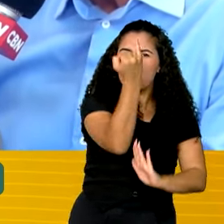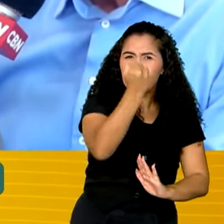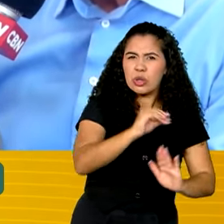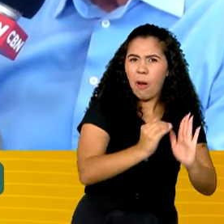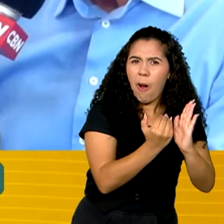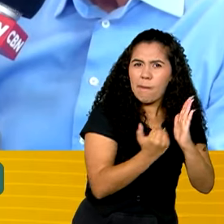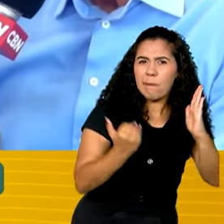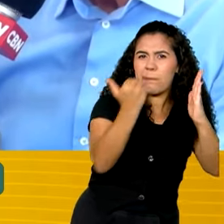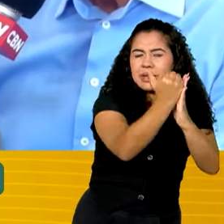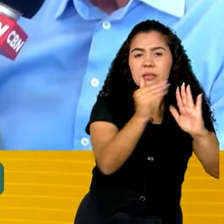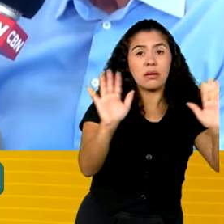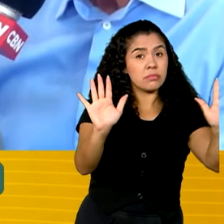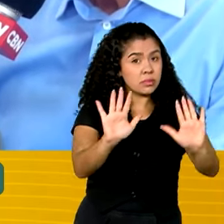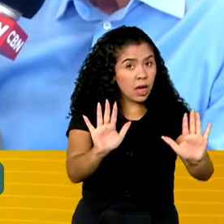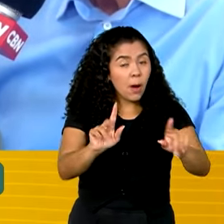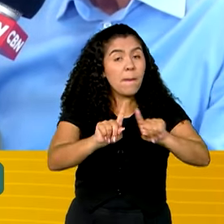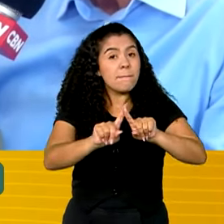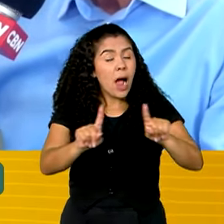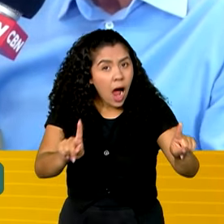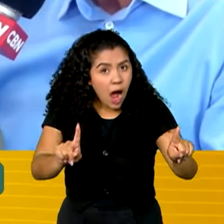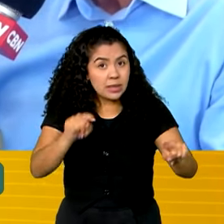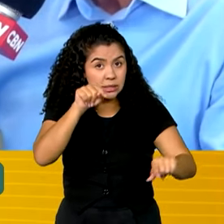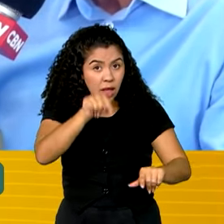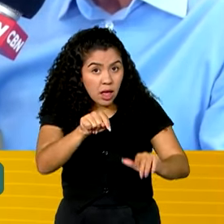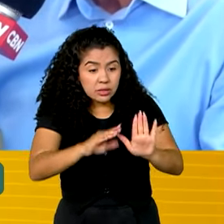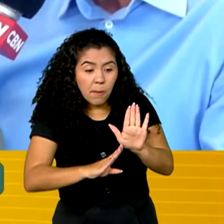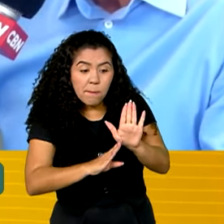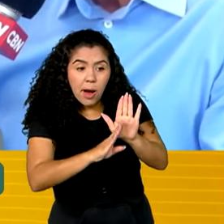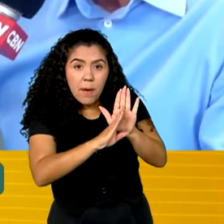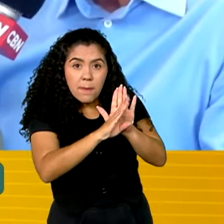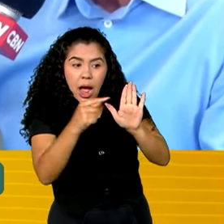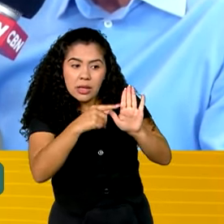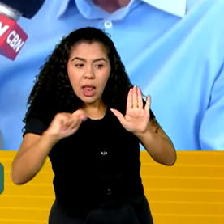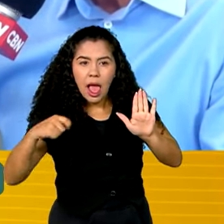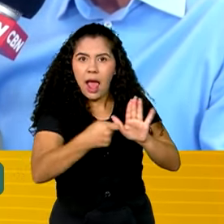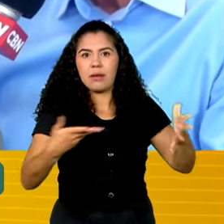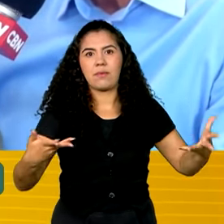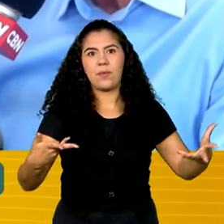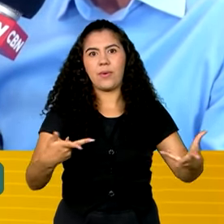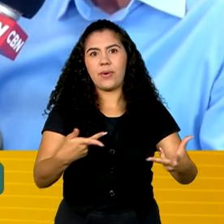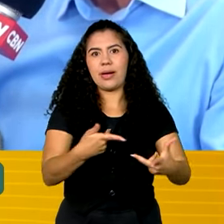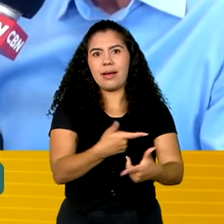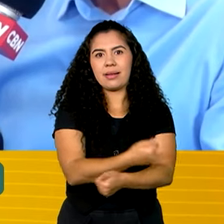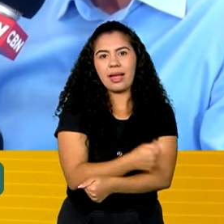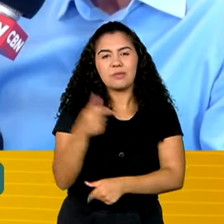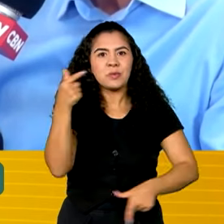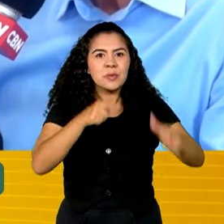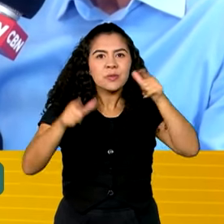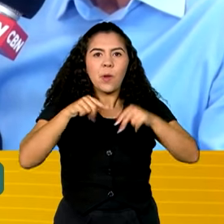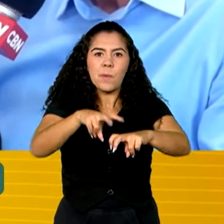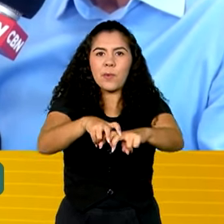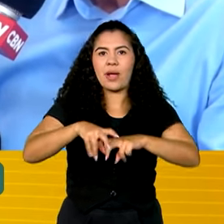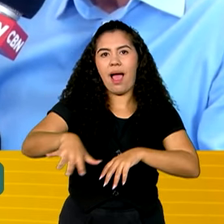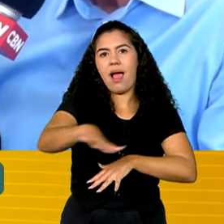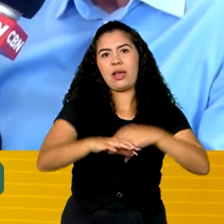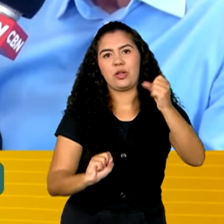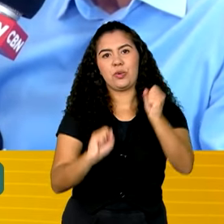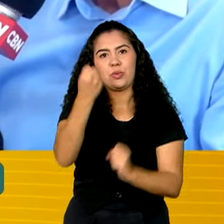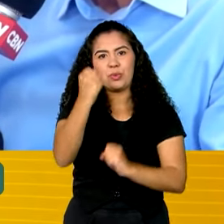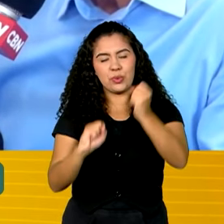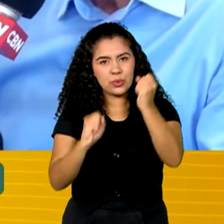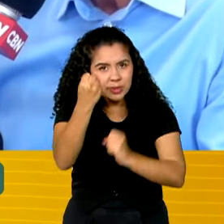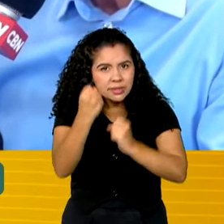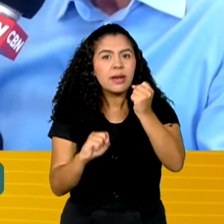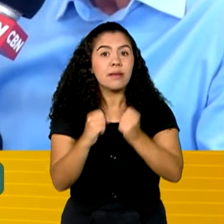né? Nós temos só que lembrar que esse crescimento é um crescimento de qualidade, porque ele vem com o crescimento da indústria, né? Do